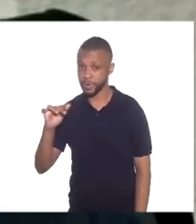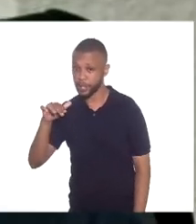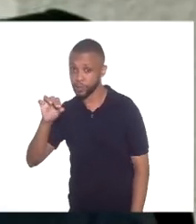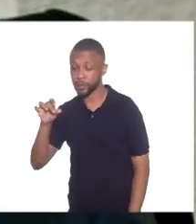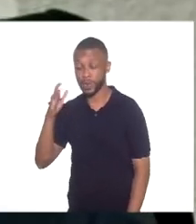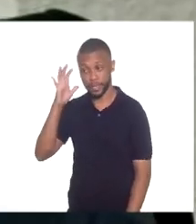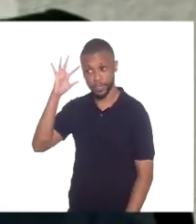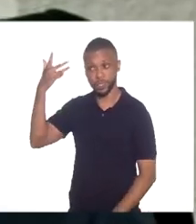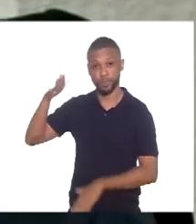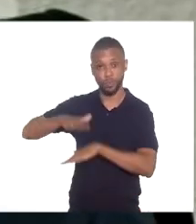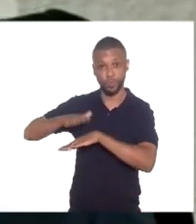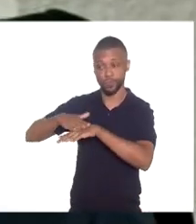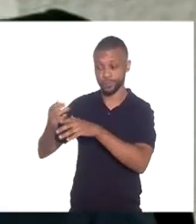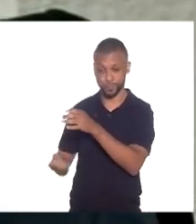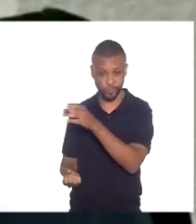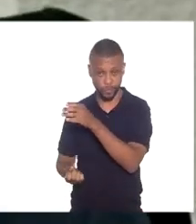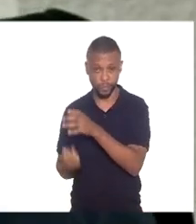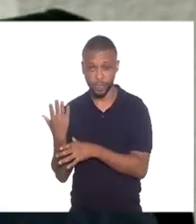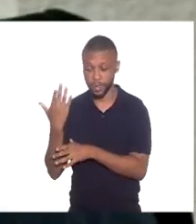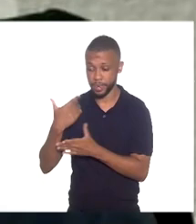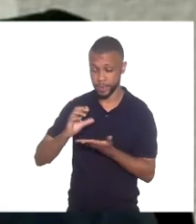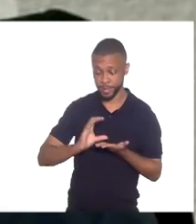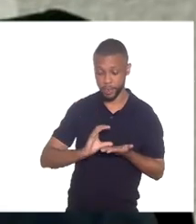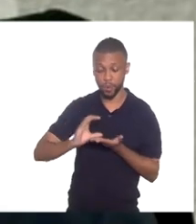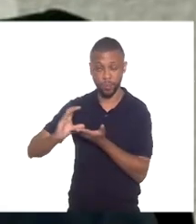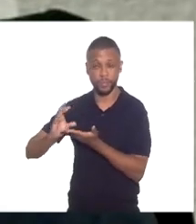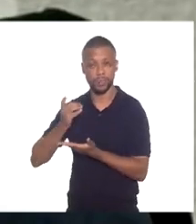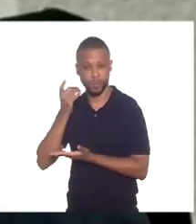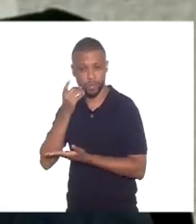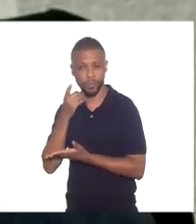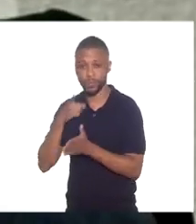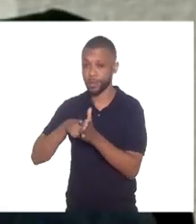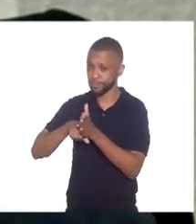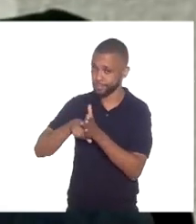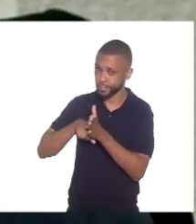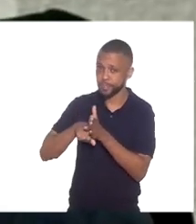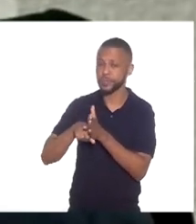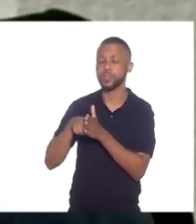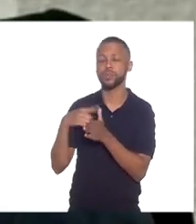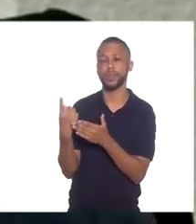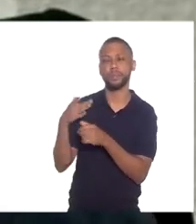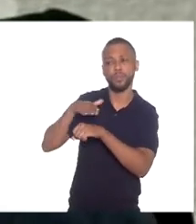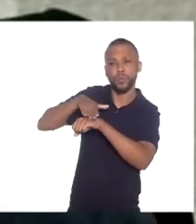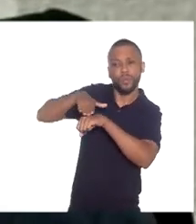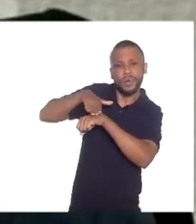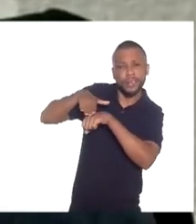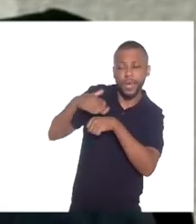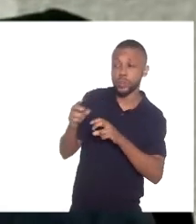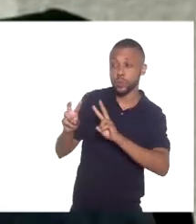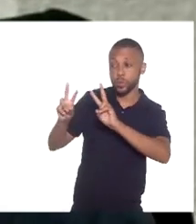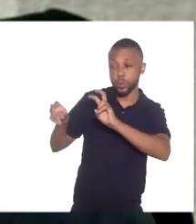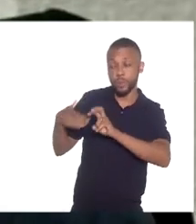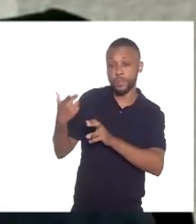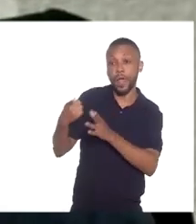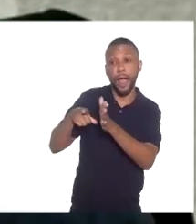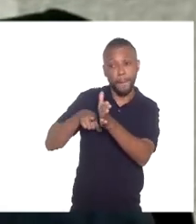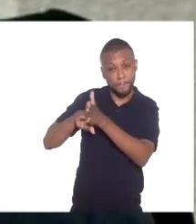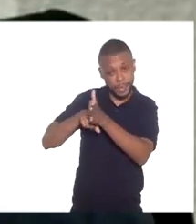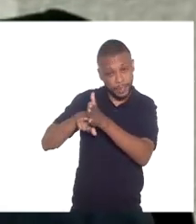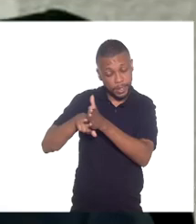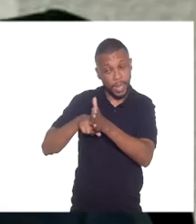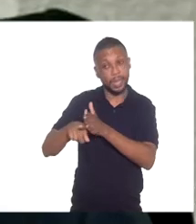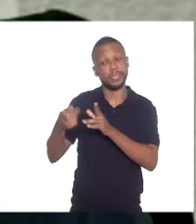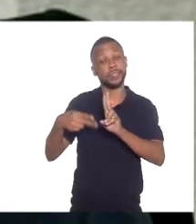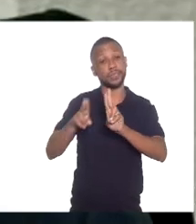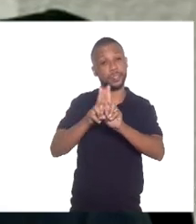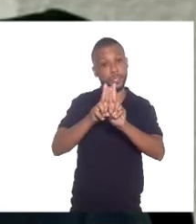vinha colaborando muito conosco, seja aqui na assessoria fiscal, seja no meu grupo de pesquisa na Universidade Federal do Rio de Janeiro, eu sempre vinha